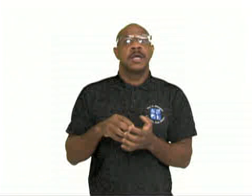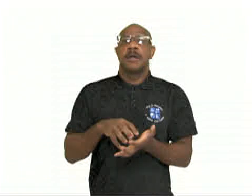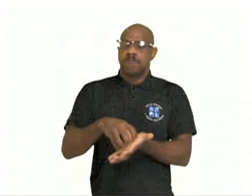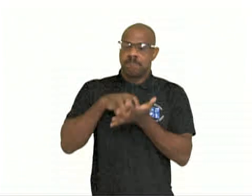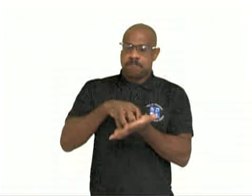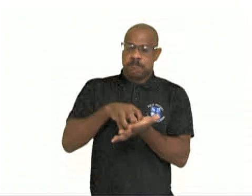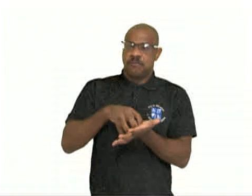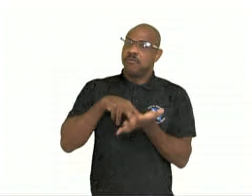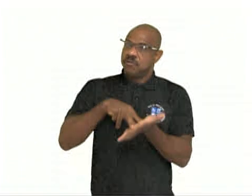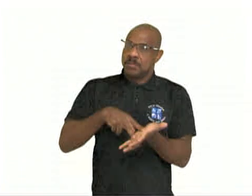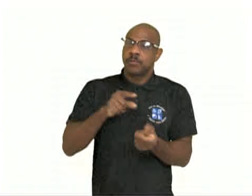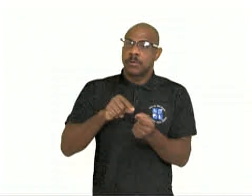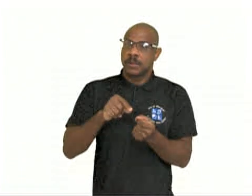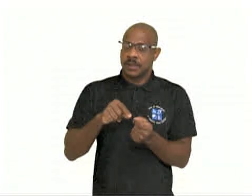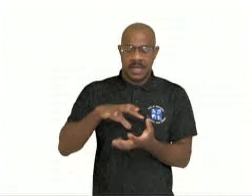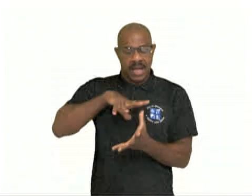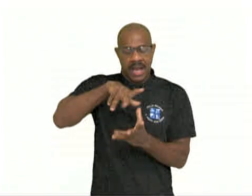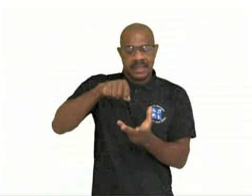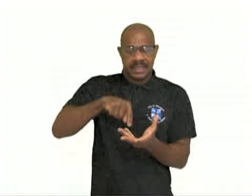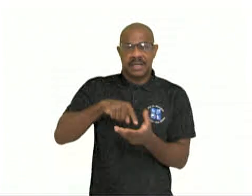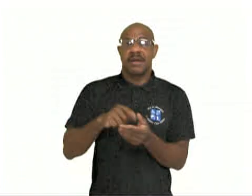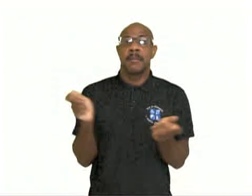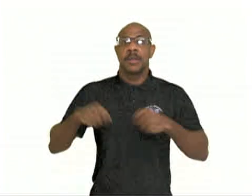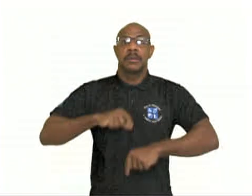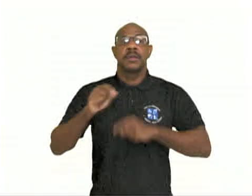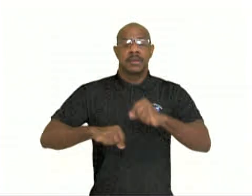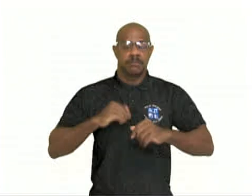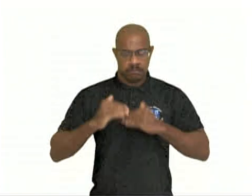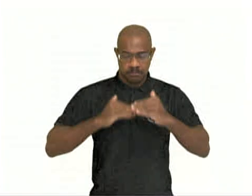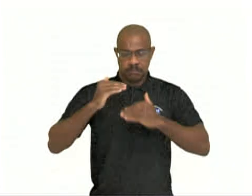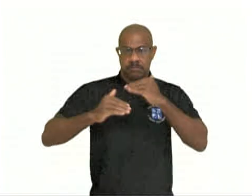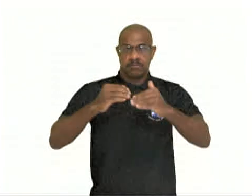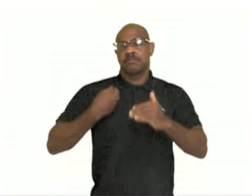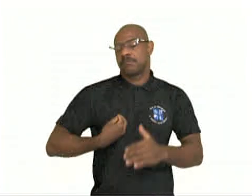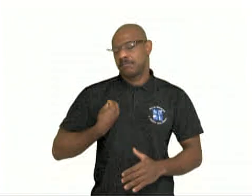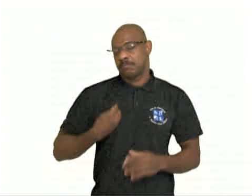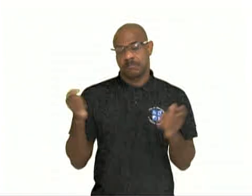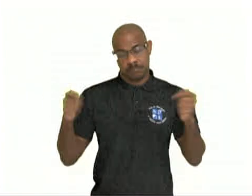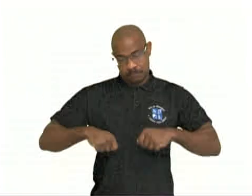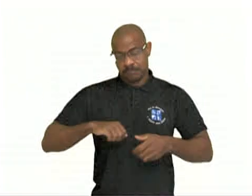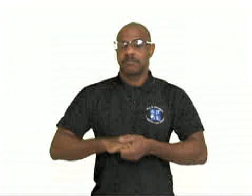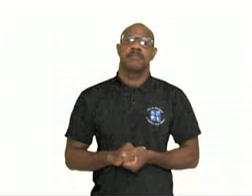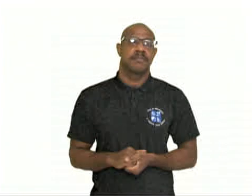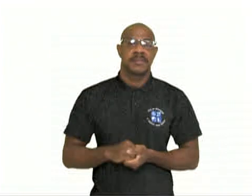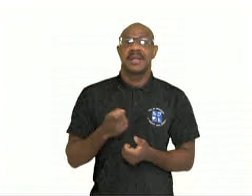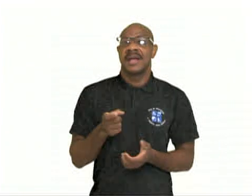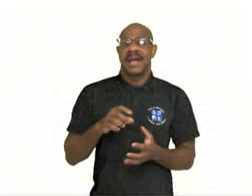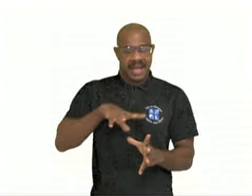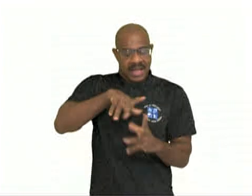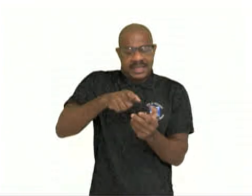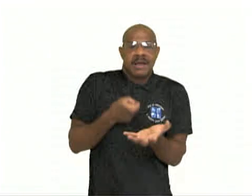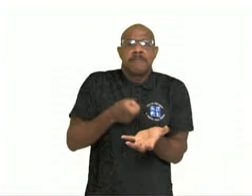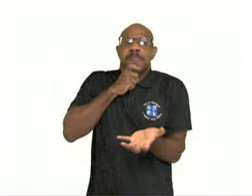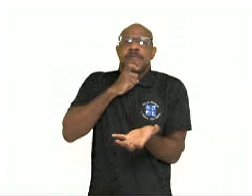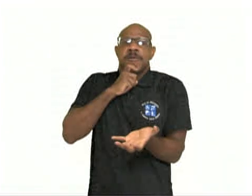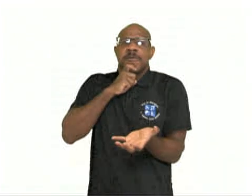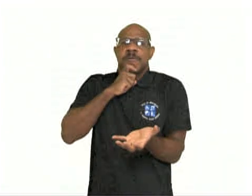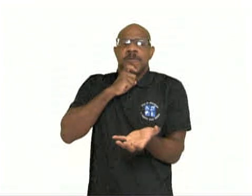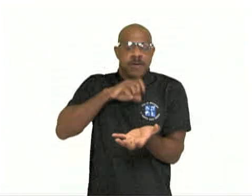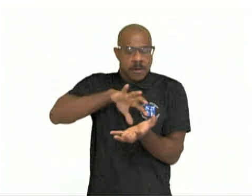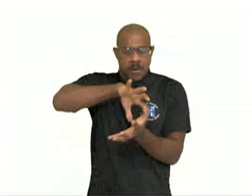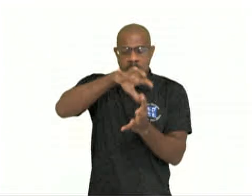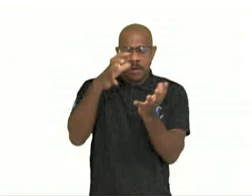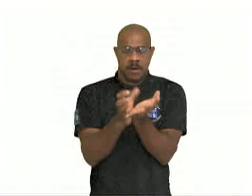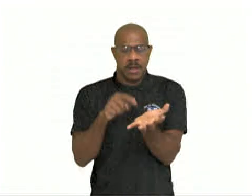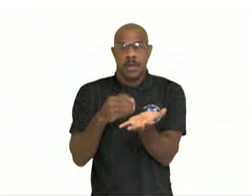na Terra que vai possibilitar depois o desenvolvimento da vida. A Terra se resfria e forma uma crosta, né? E aí,